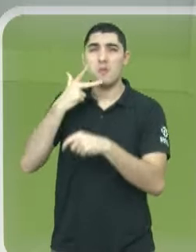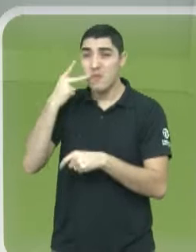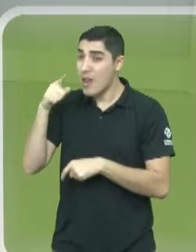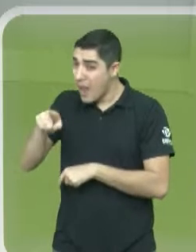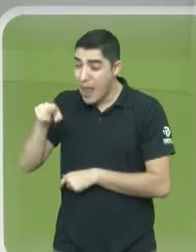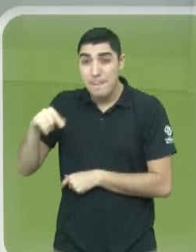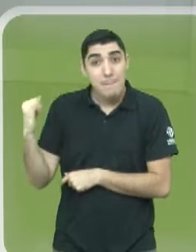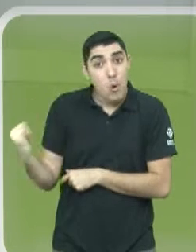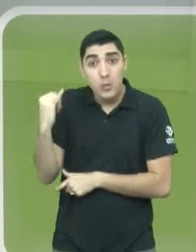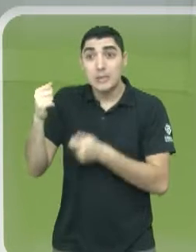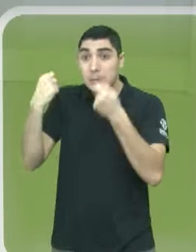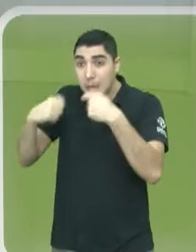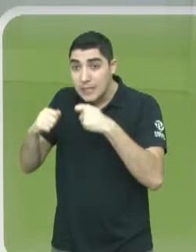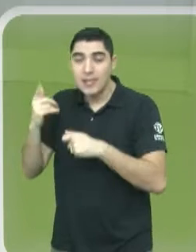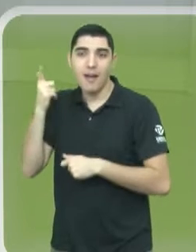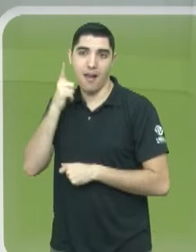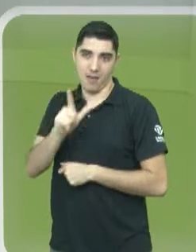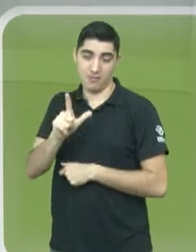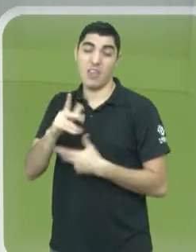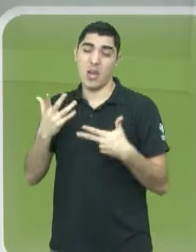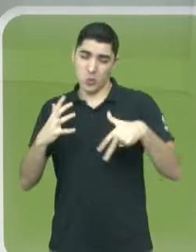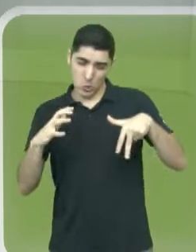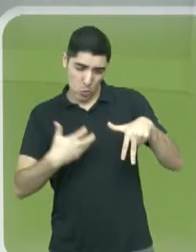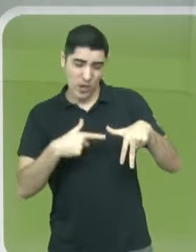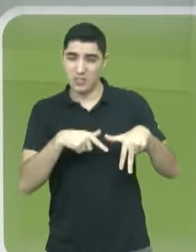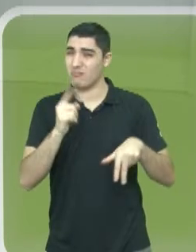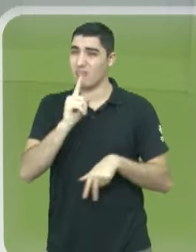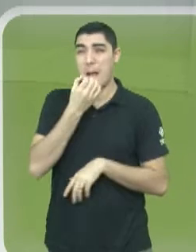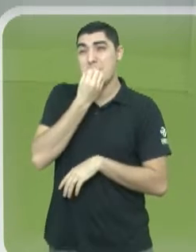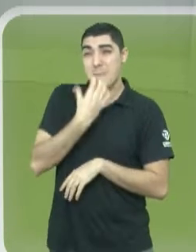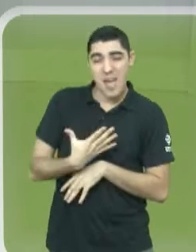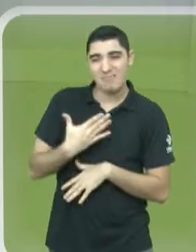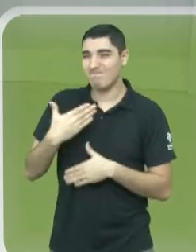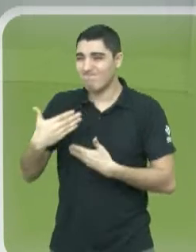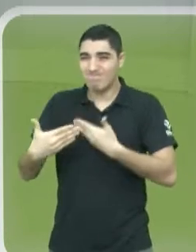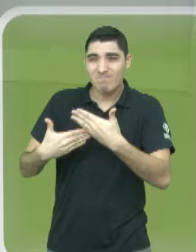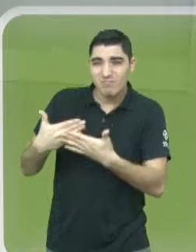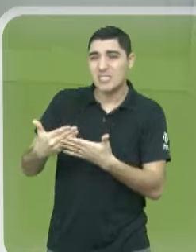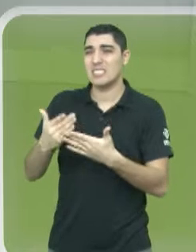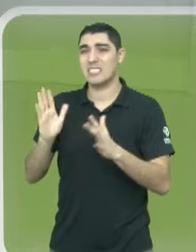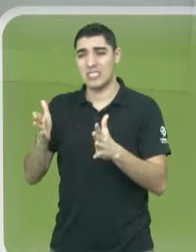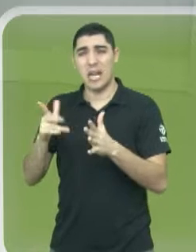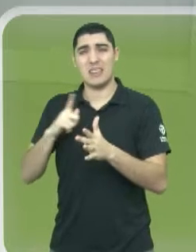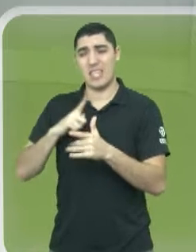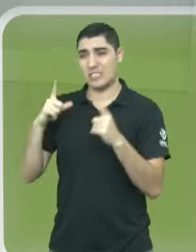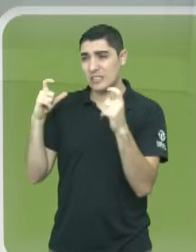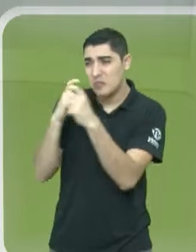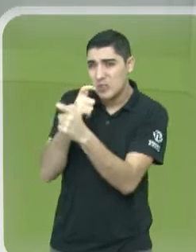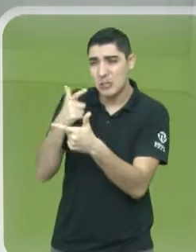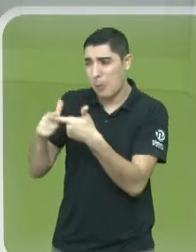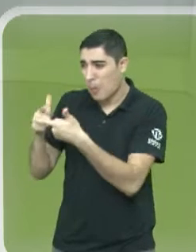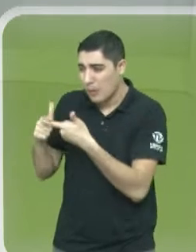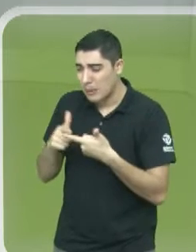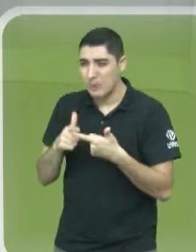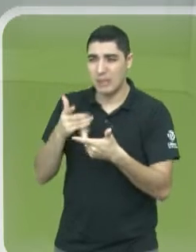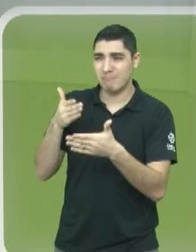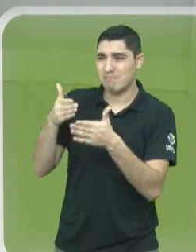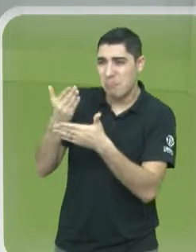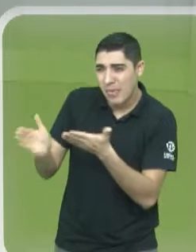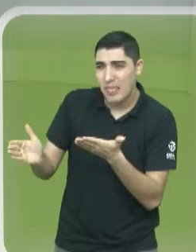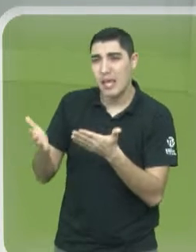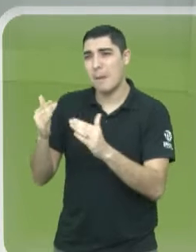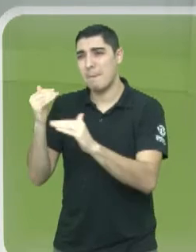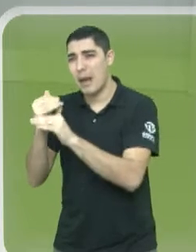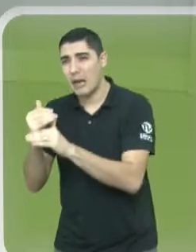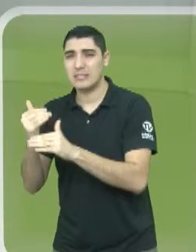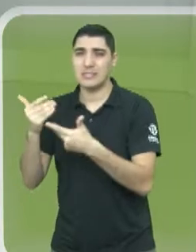extremamente decisivo. Joseense não vinha bem dentro da competição, enfrentava dificuldades, principalmente com a questão do